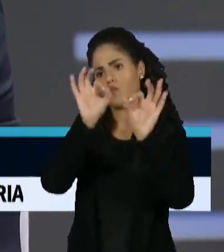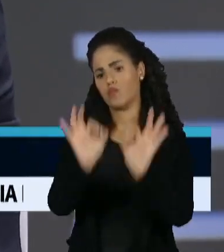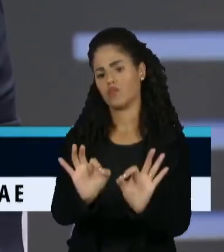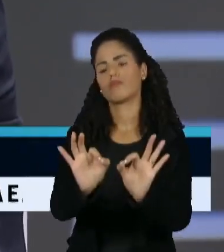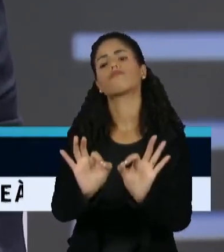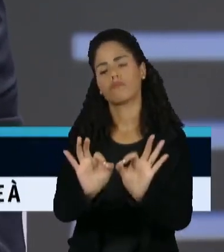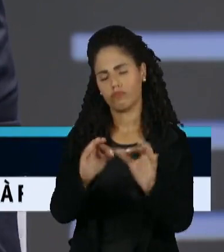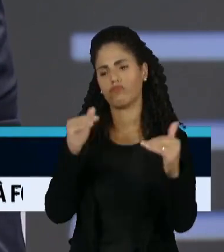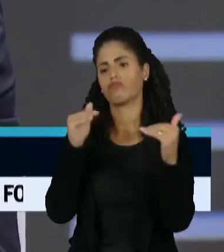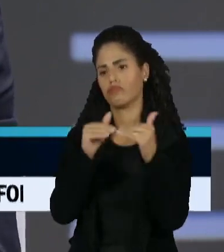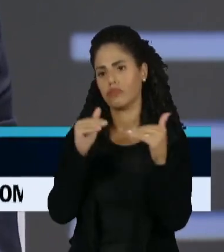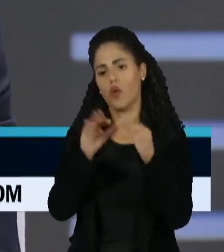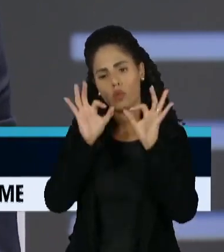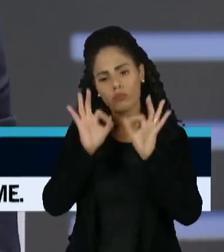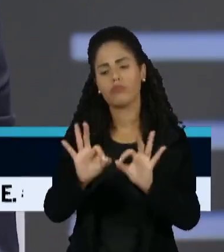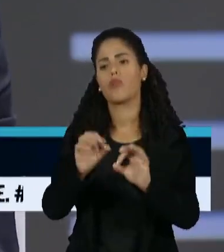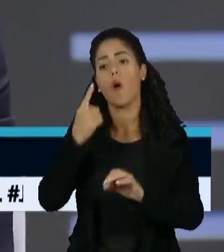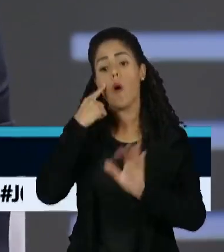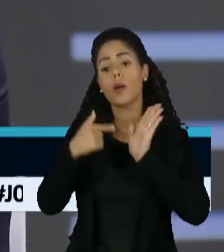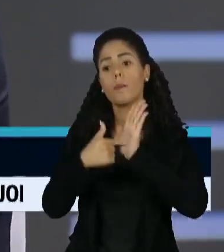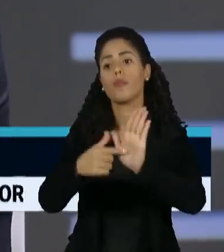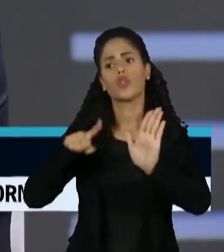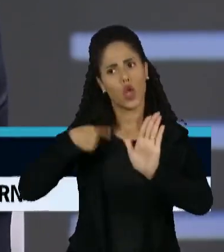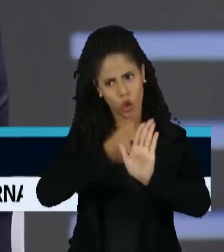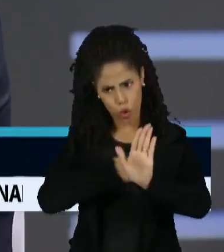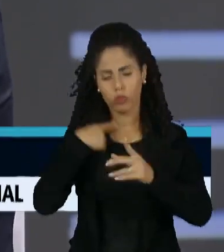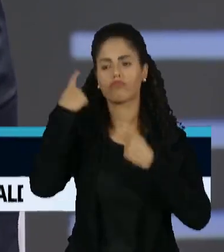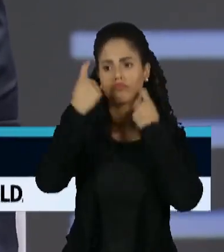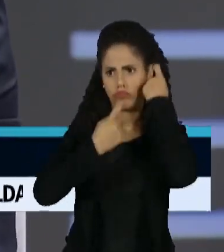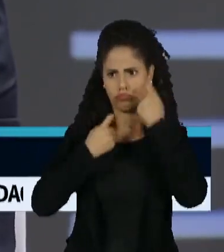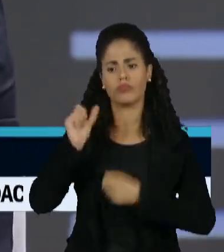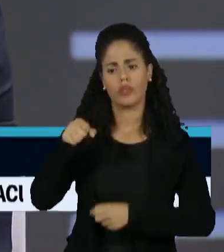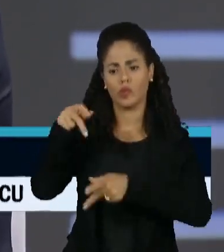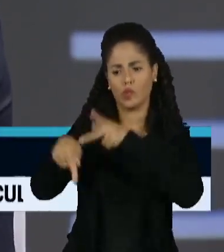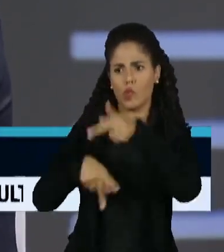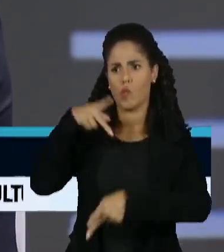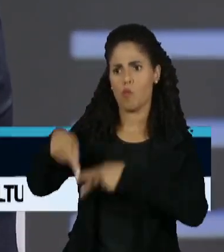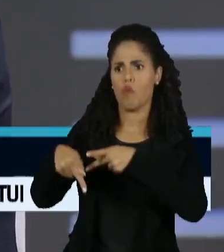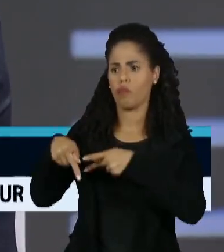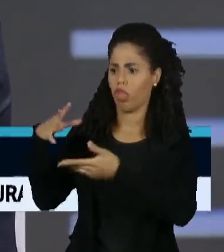professor. Está mostrando que, olha, estamos preocupados e vamos resgatá-los.